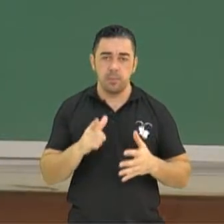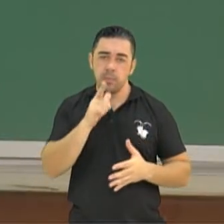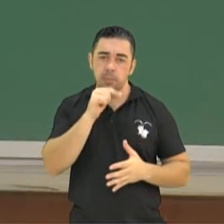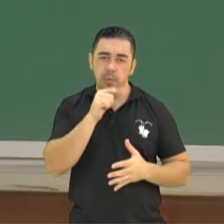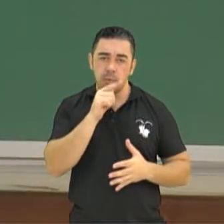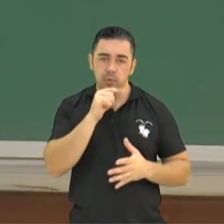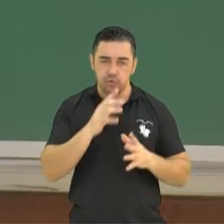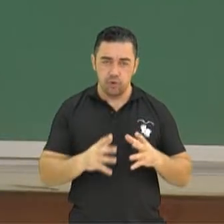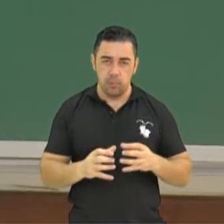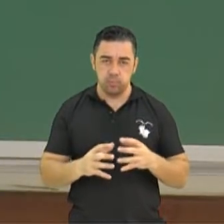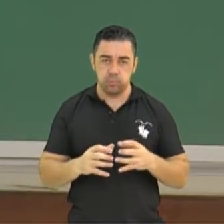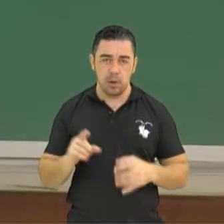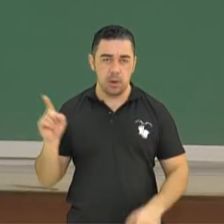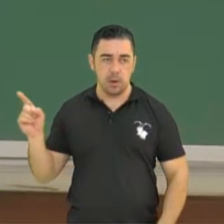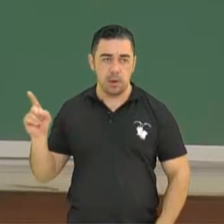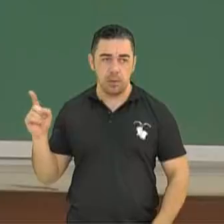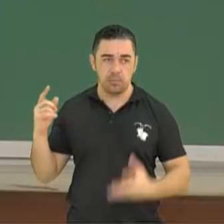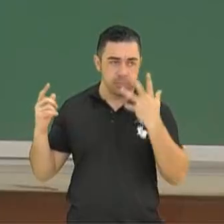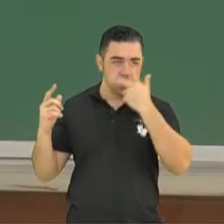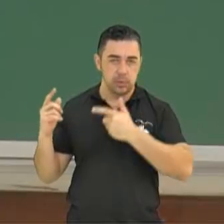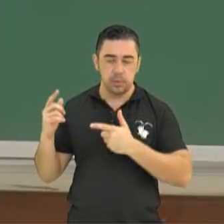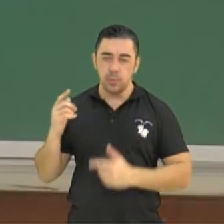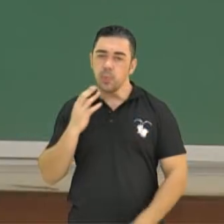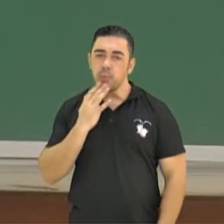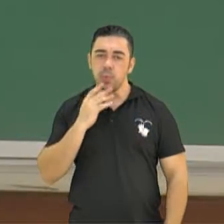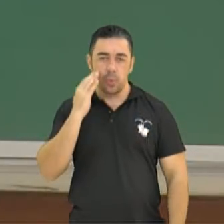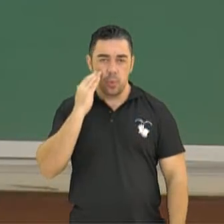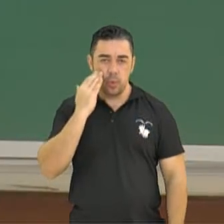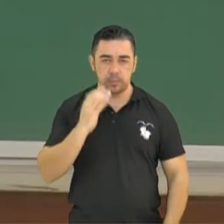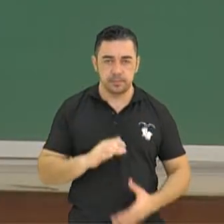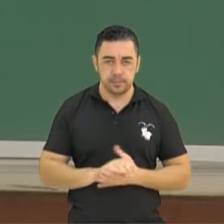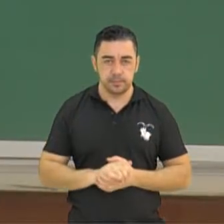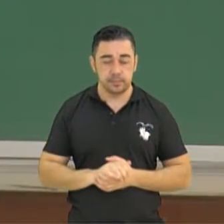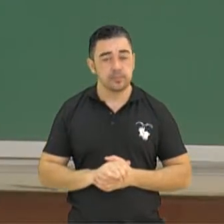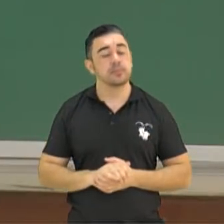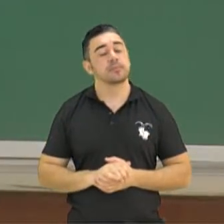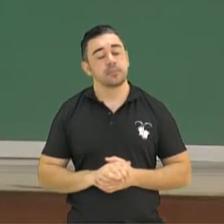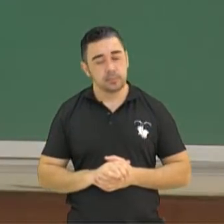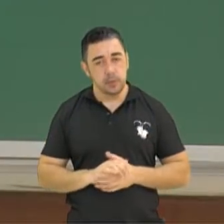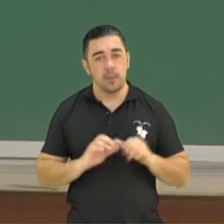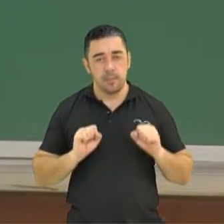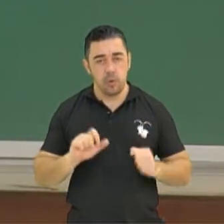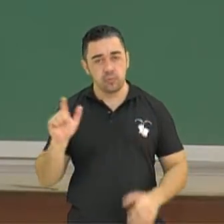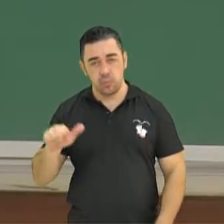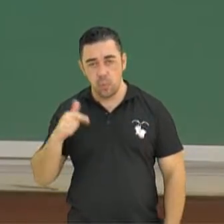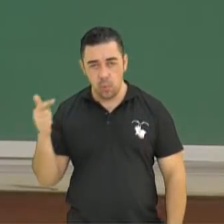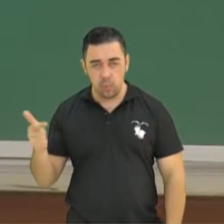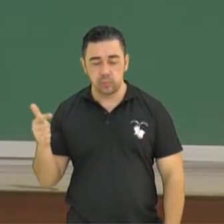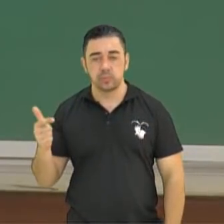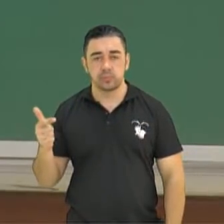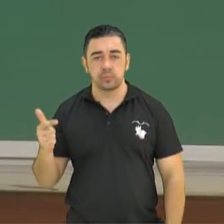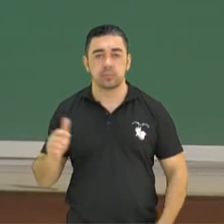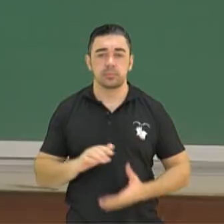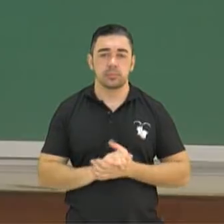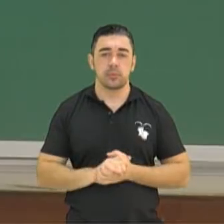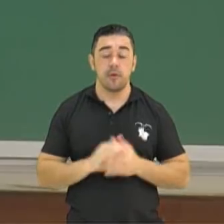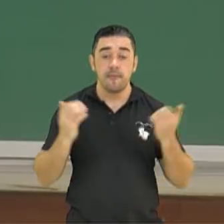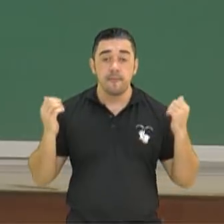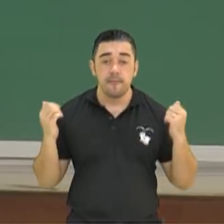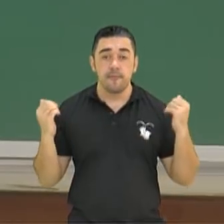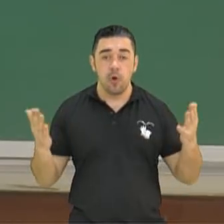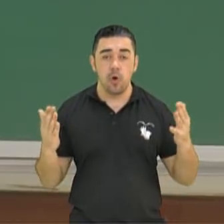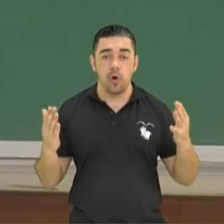bonita, essa esponja cor-de-rosa que está aí para vocês, né? Mas ela pode ser de outras formas também. Ela pode ser